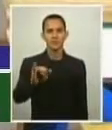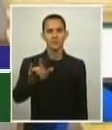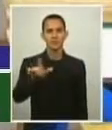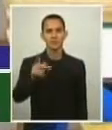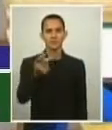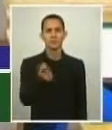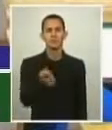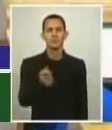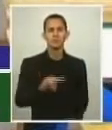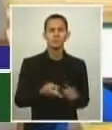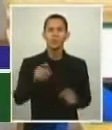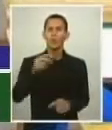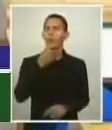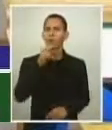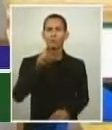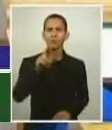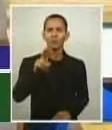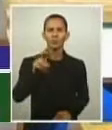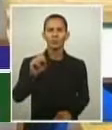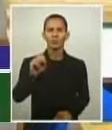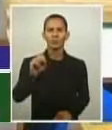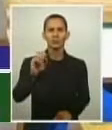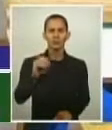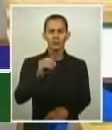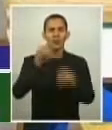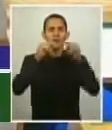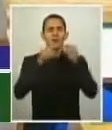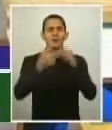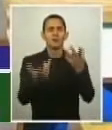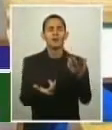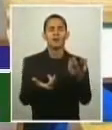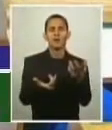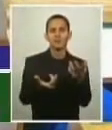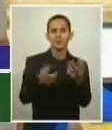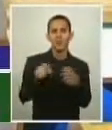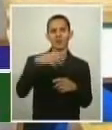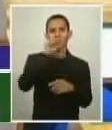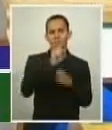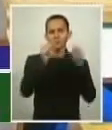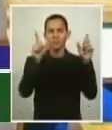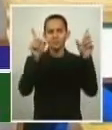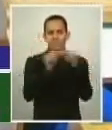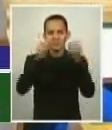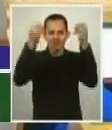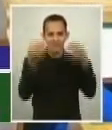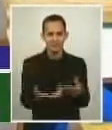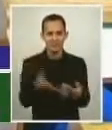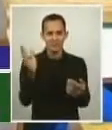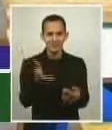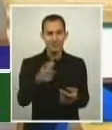É mas o rolo só o criticava por essas razões históricas que o rapidamente resgatei